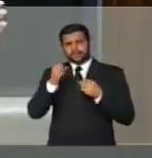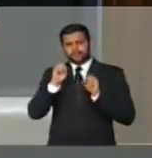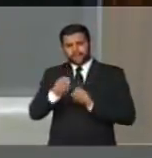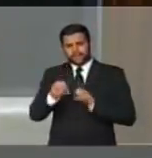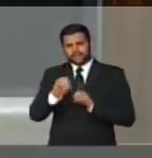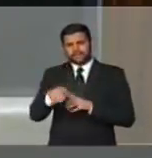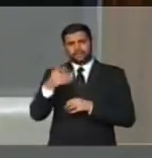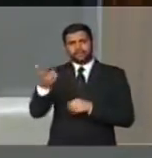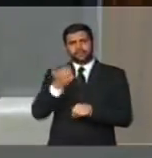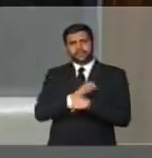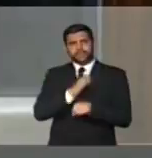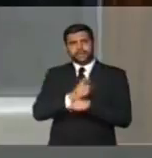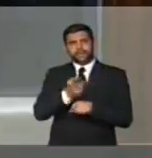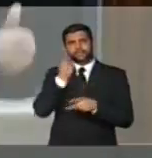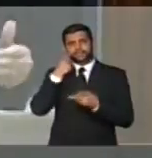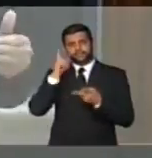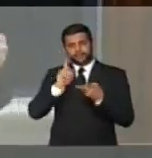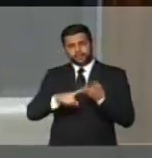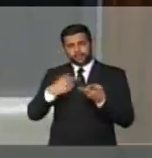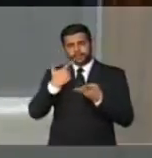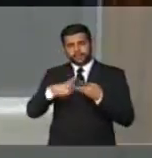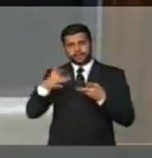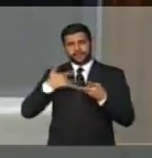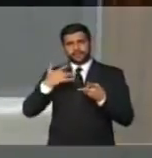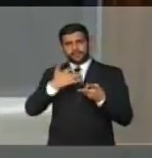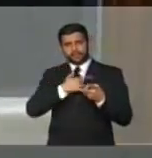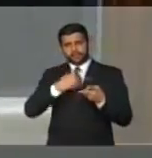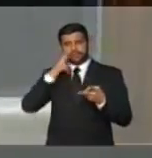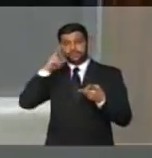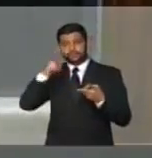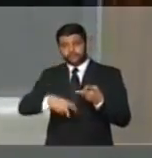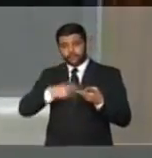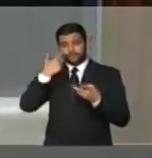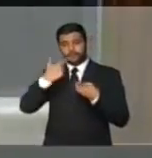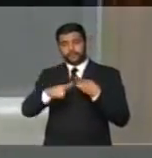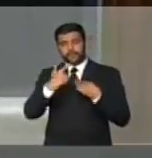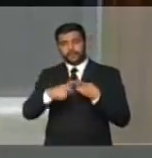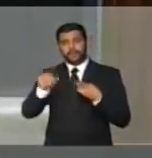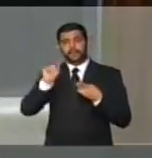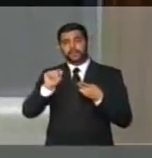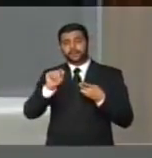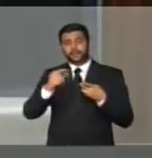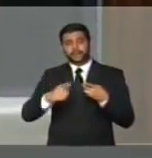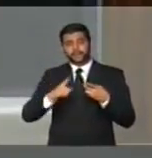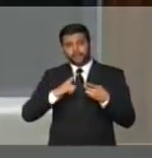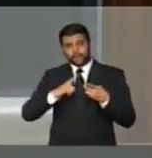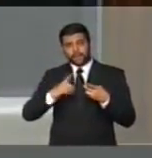educação, a gente vê o problema da saúde, a gente vê o problema